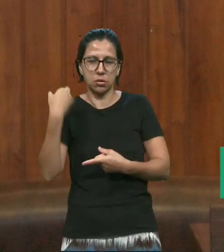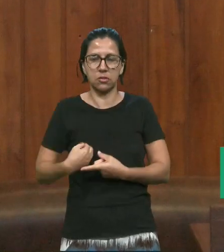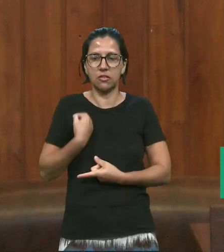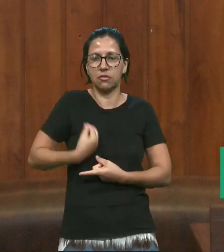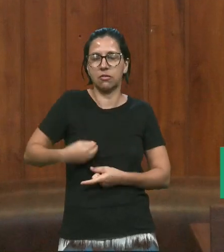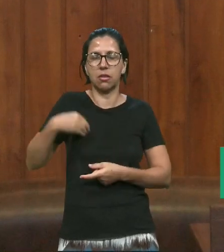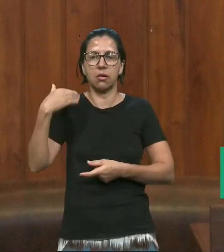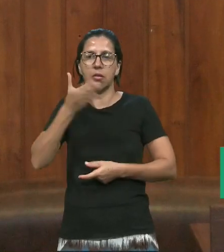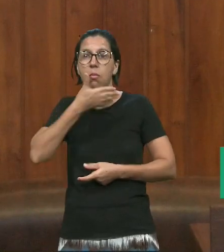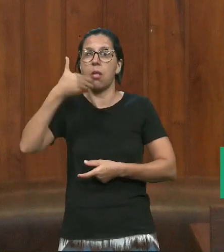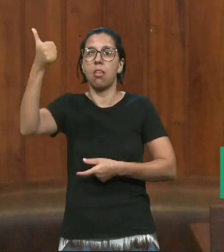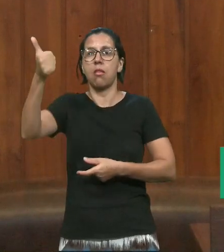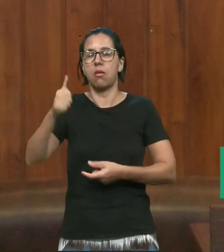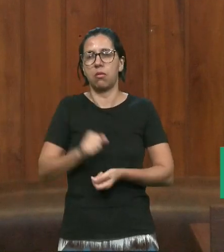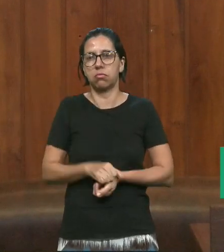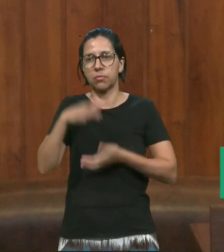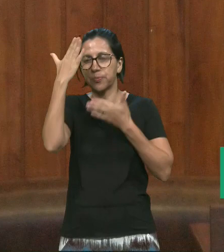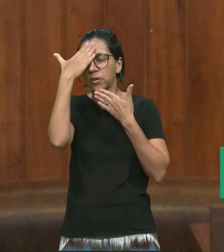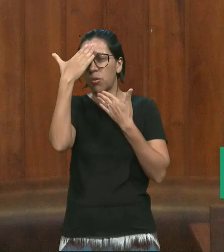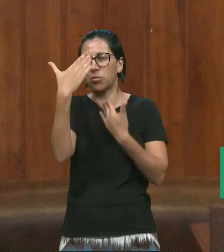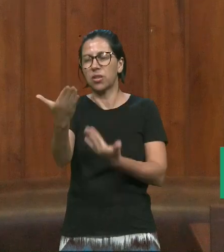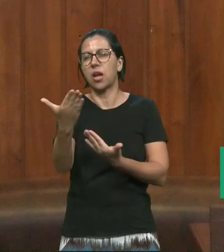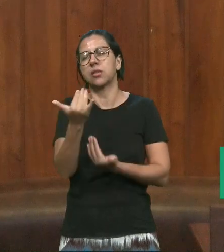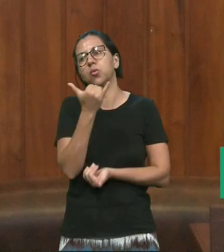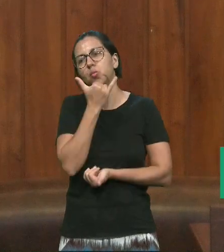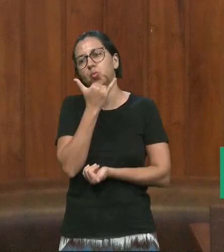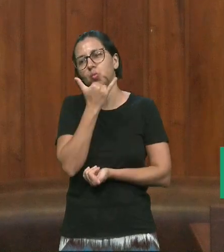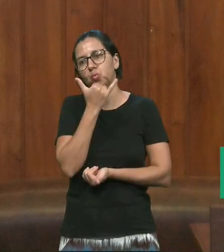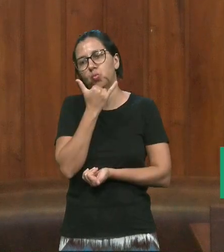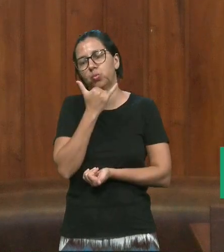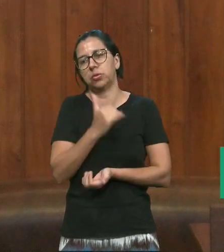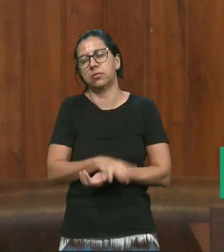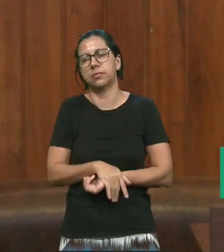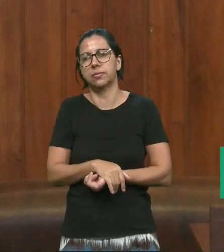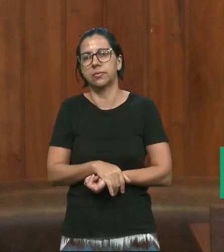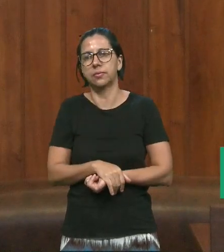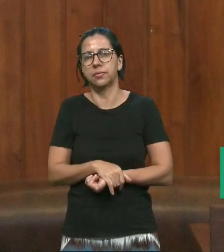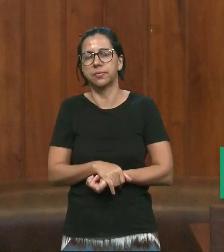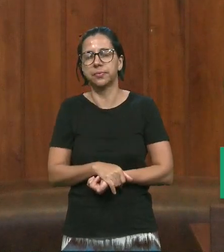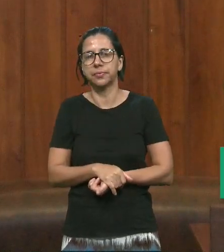população. Muito obrigado, desculpa eu.